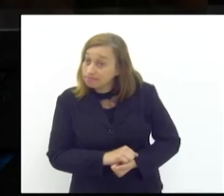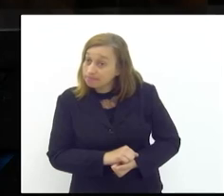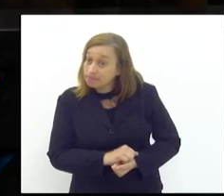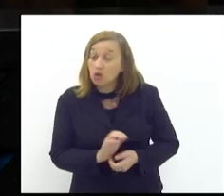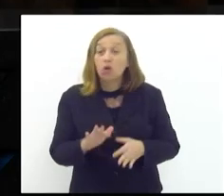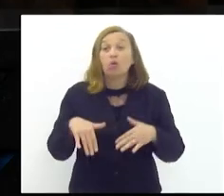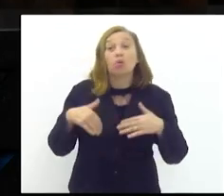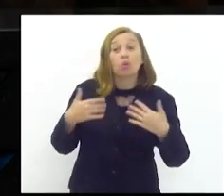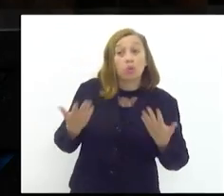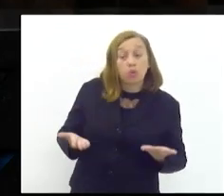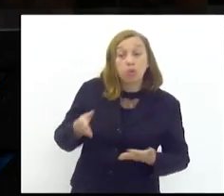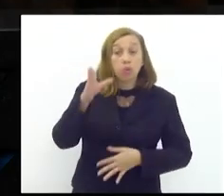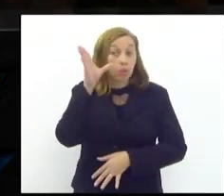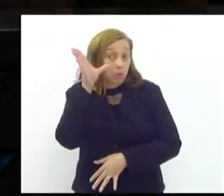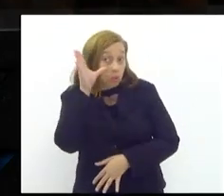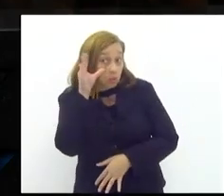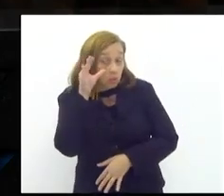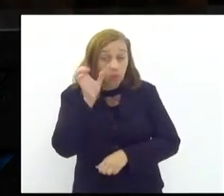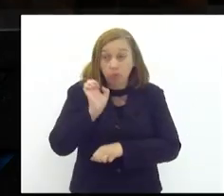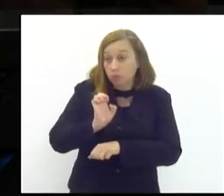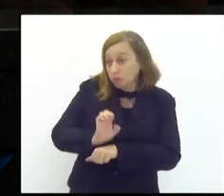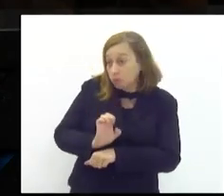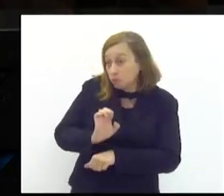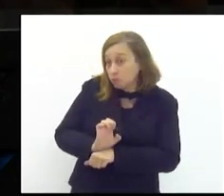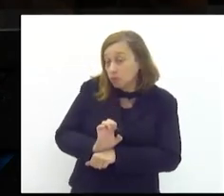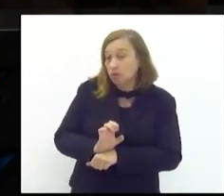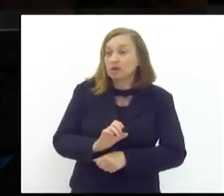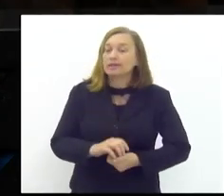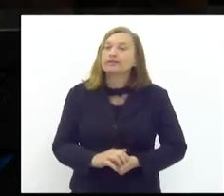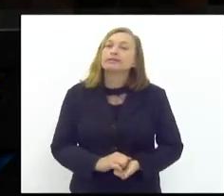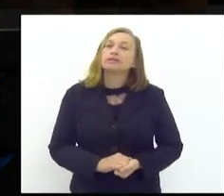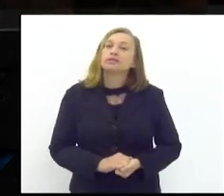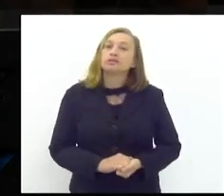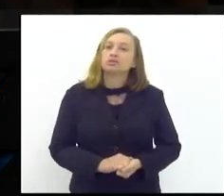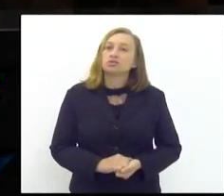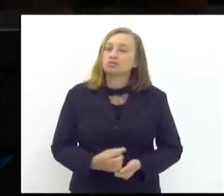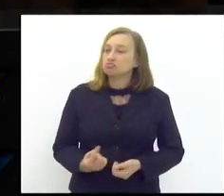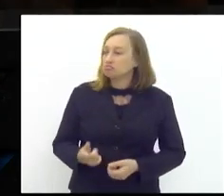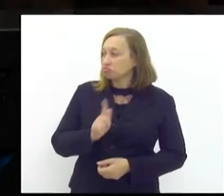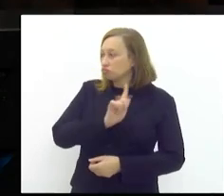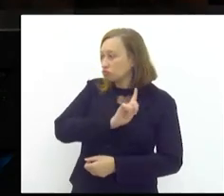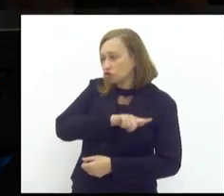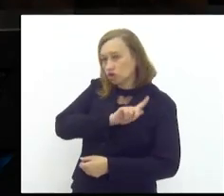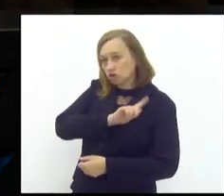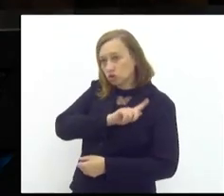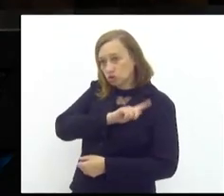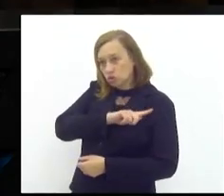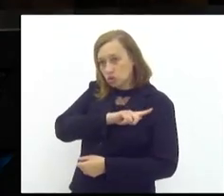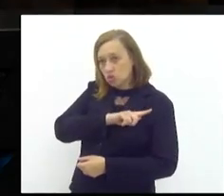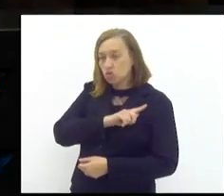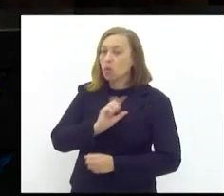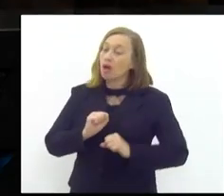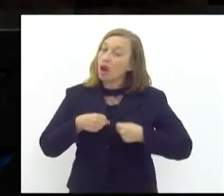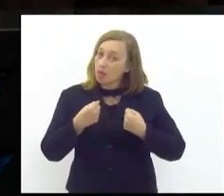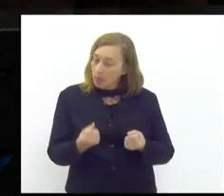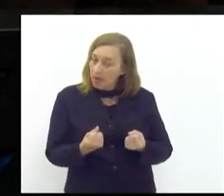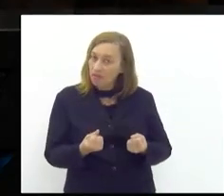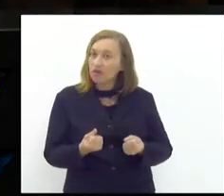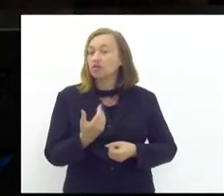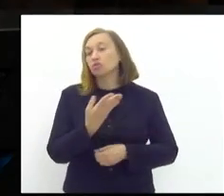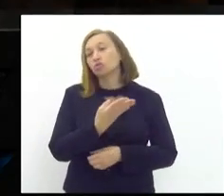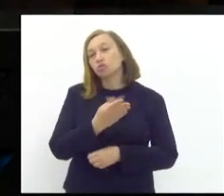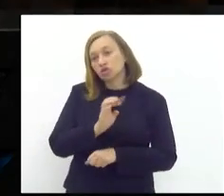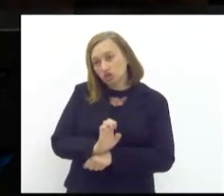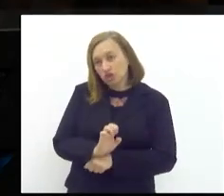quando os interesses do Estado envolvem um gestor ela faz a defesa do Estado